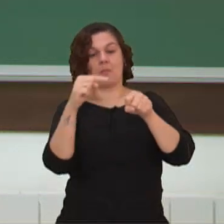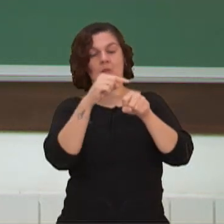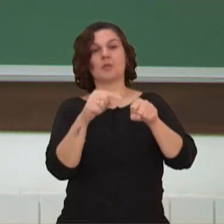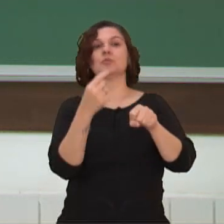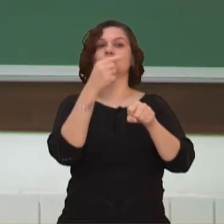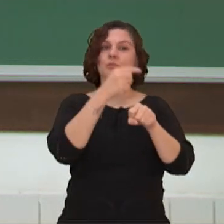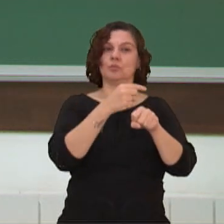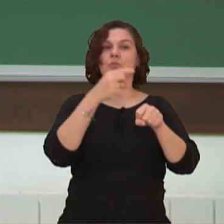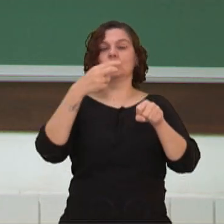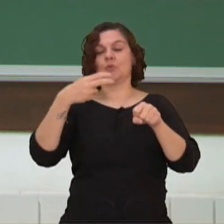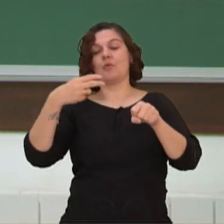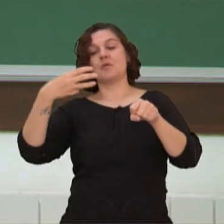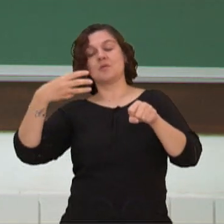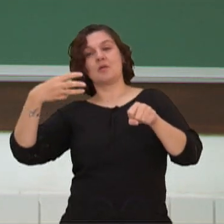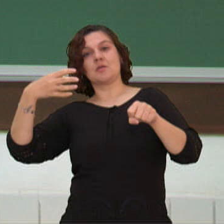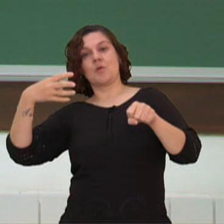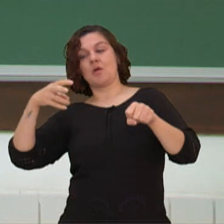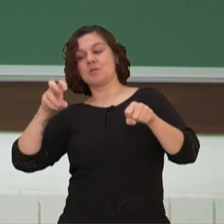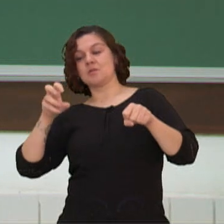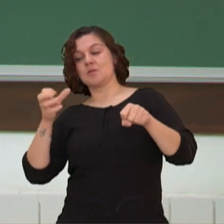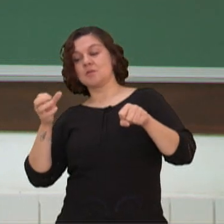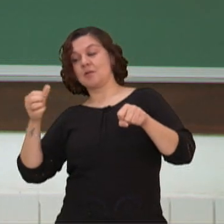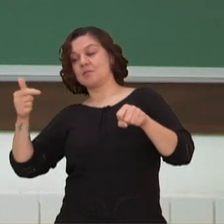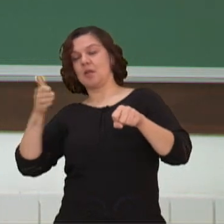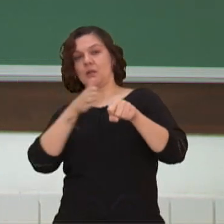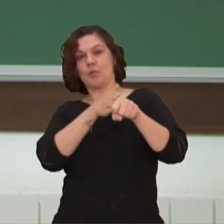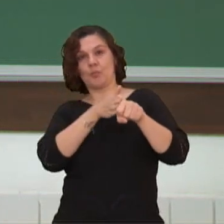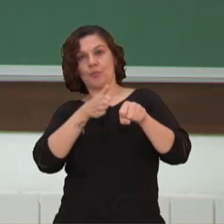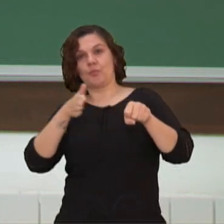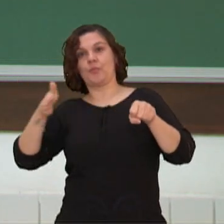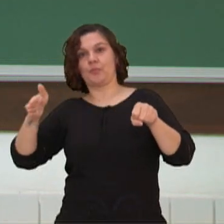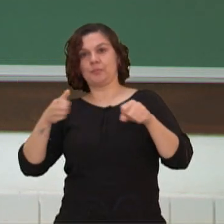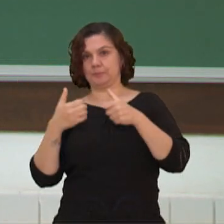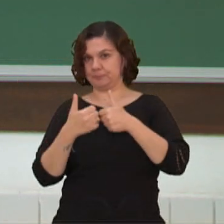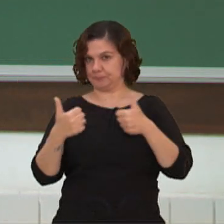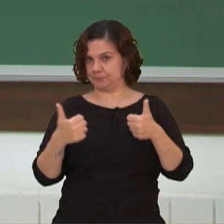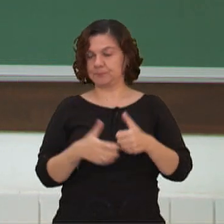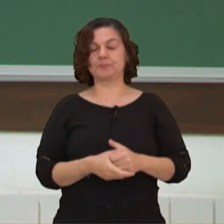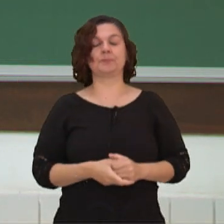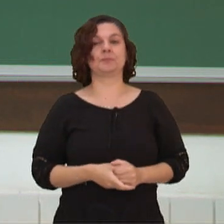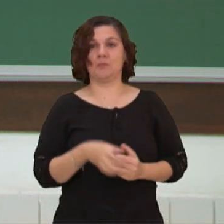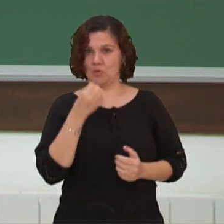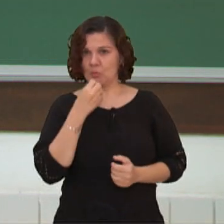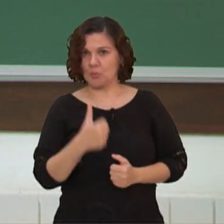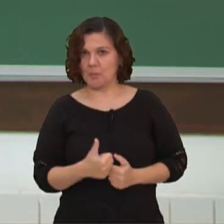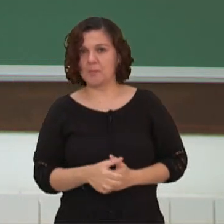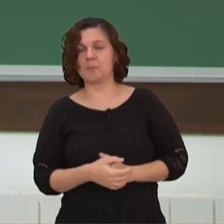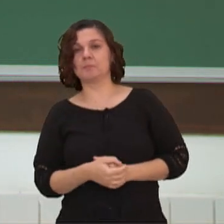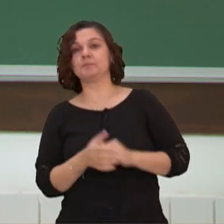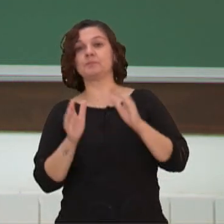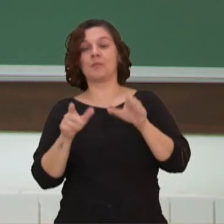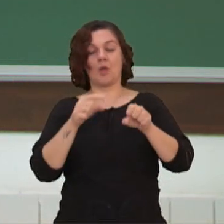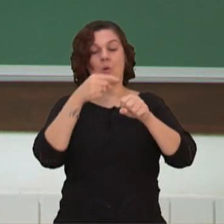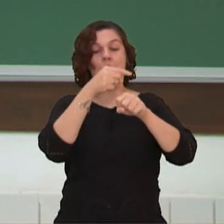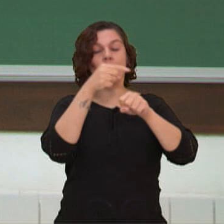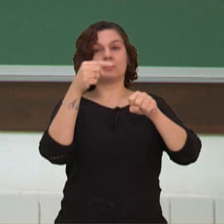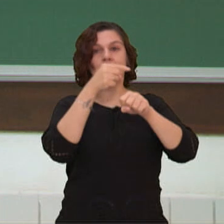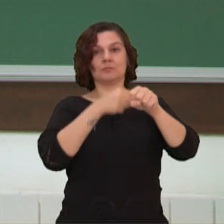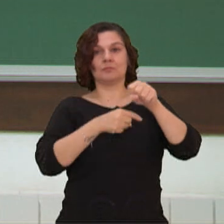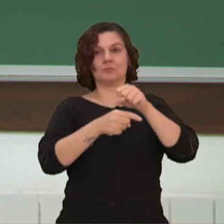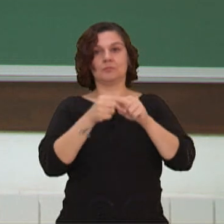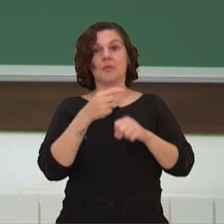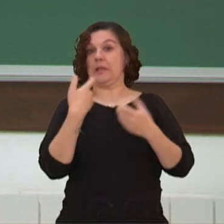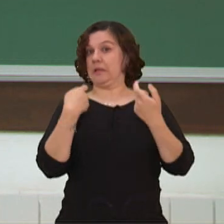Nível 1, 2, 3, 4, 5, 6 e 7. Tudo bem? O número de elétrons em cada um não